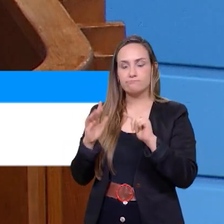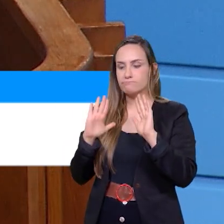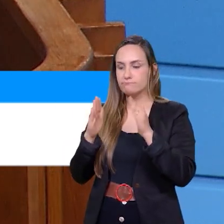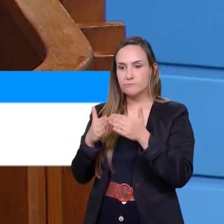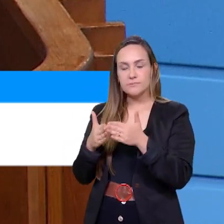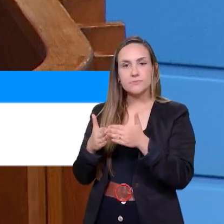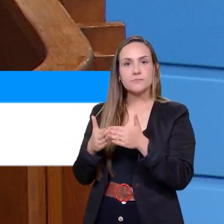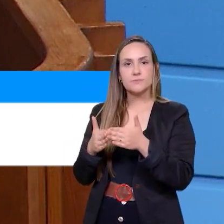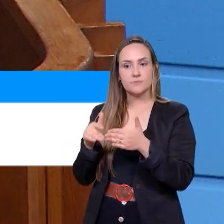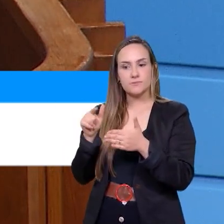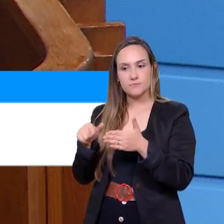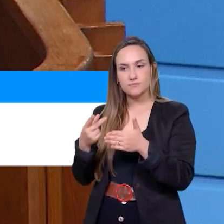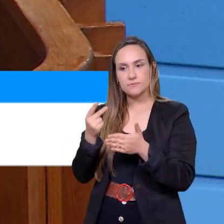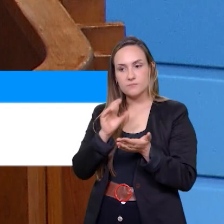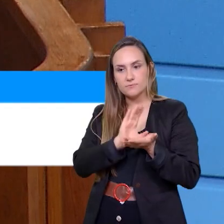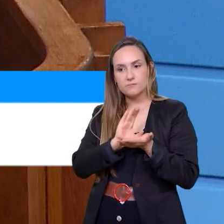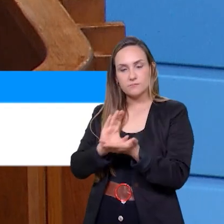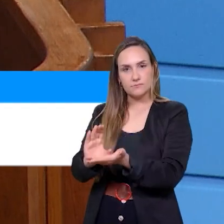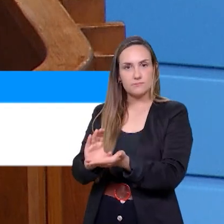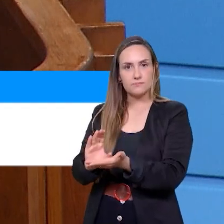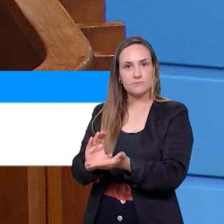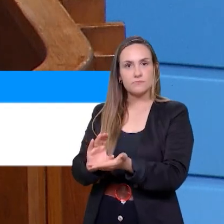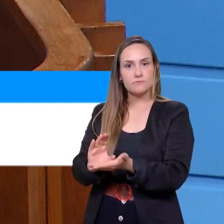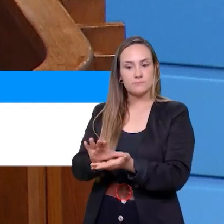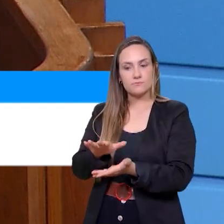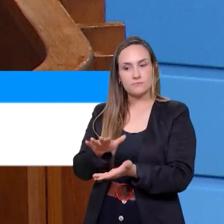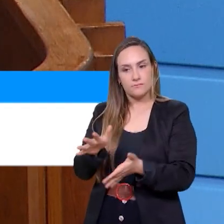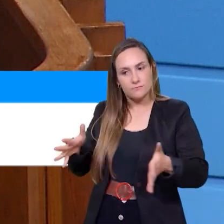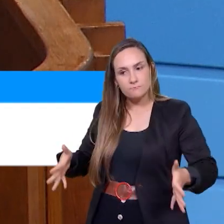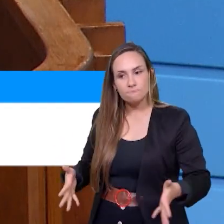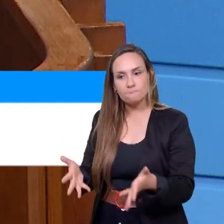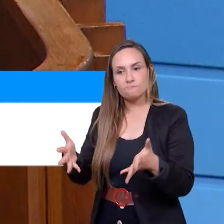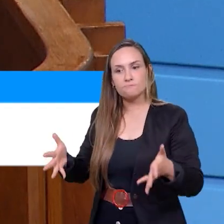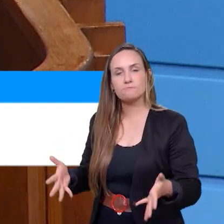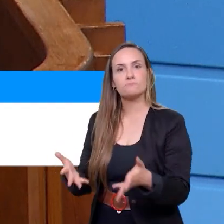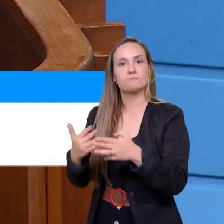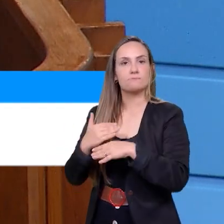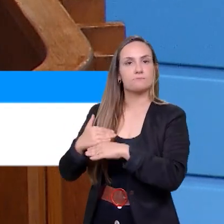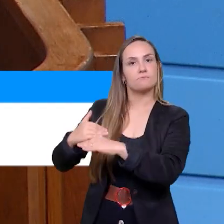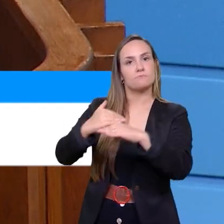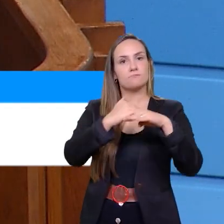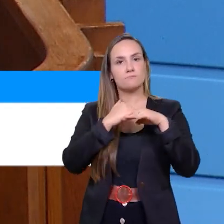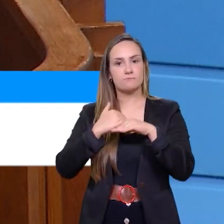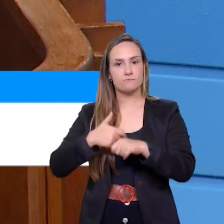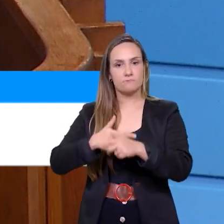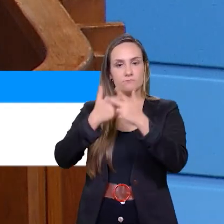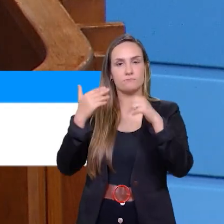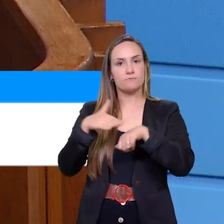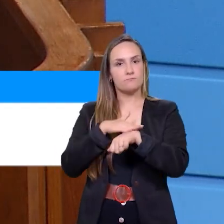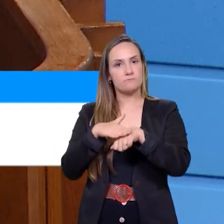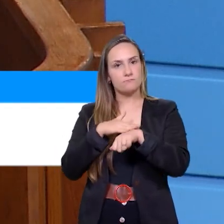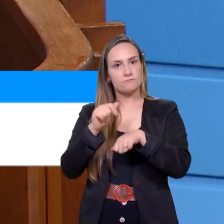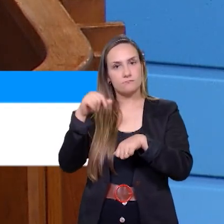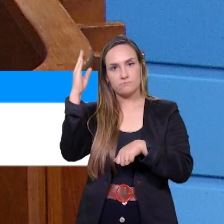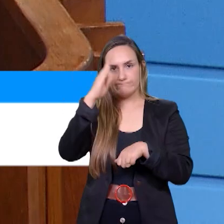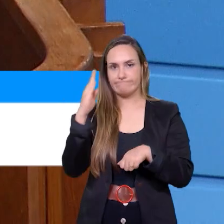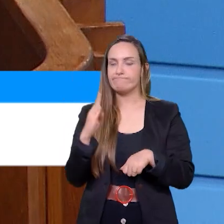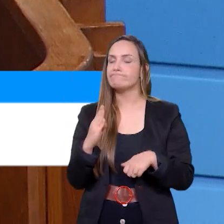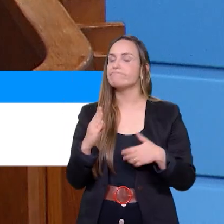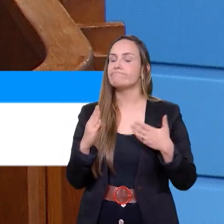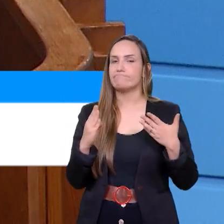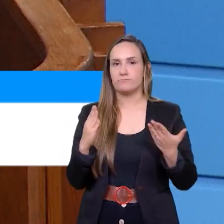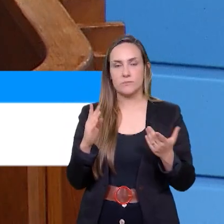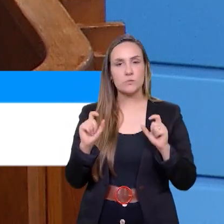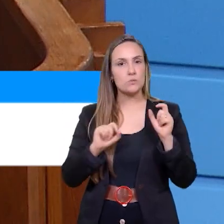tipo de ação, de atividade, de recursos destinados à promoção da igualdade racial